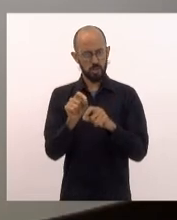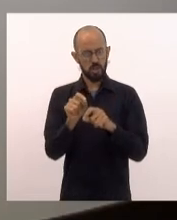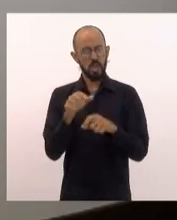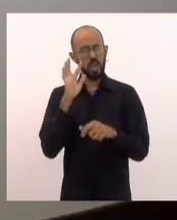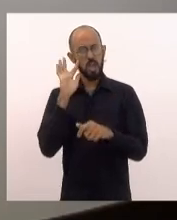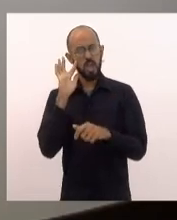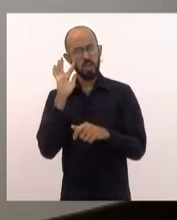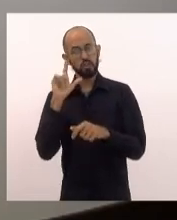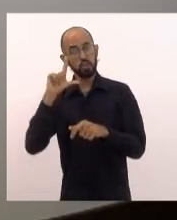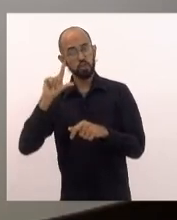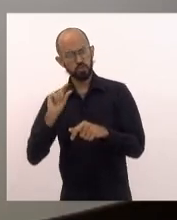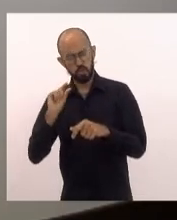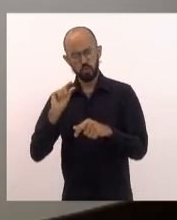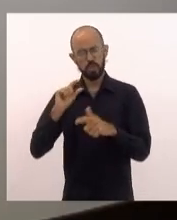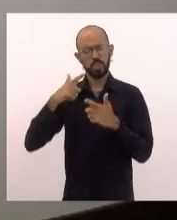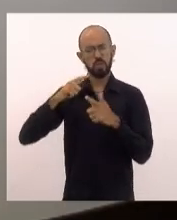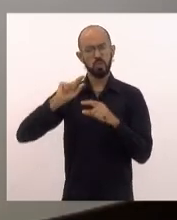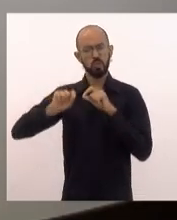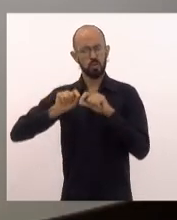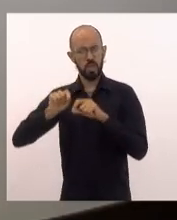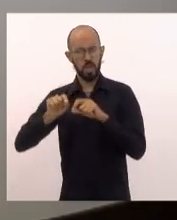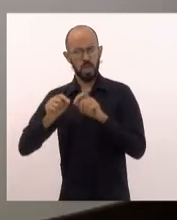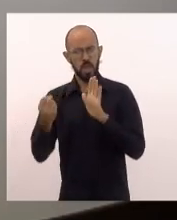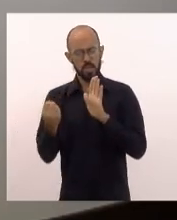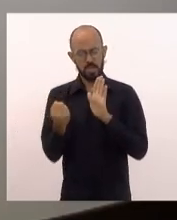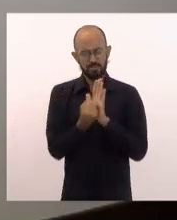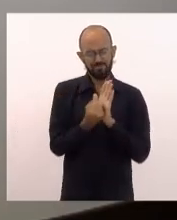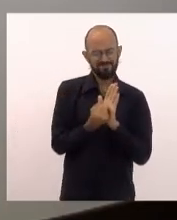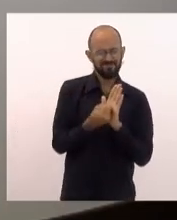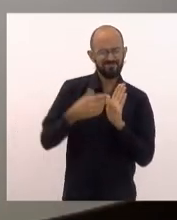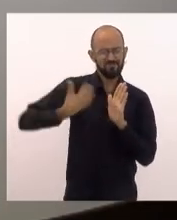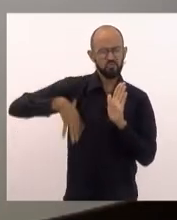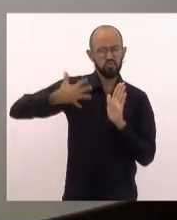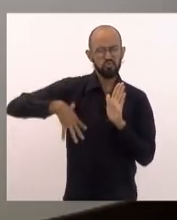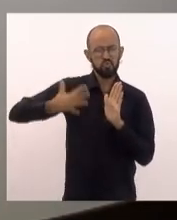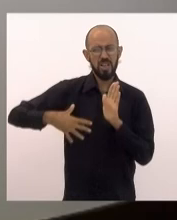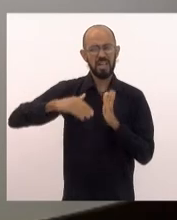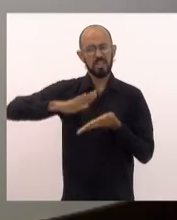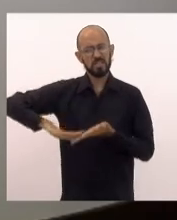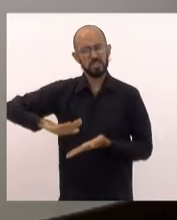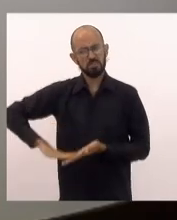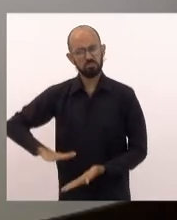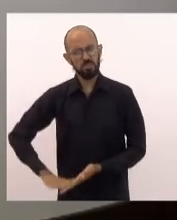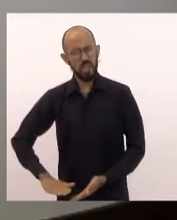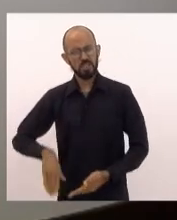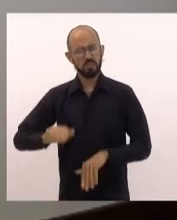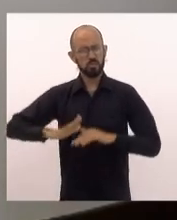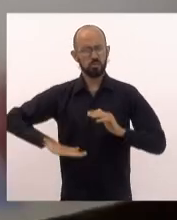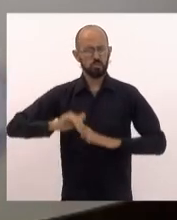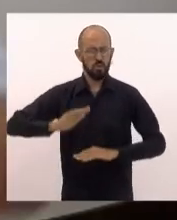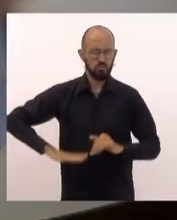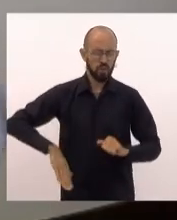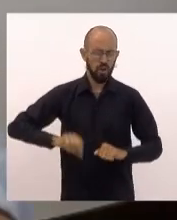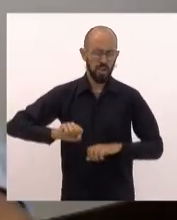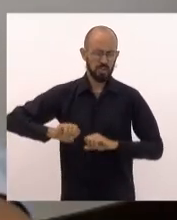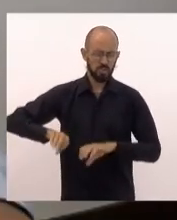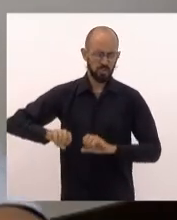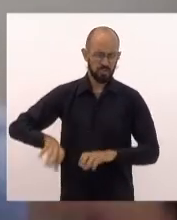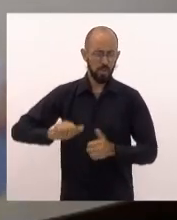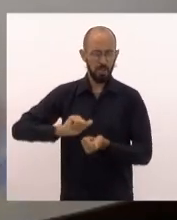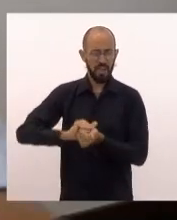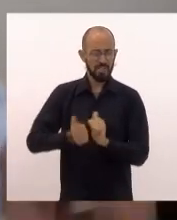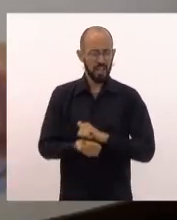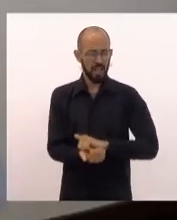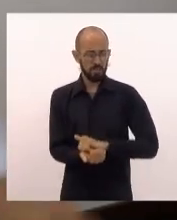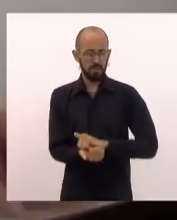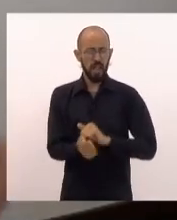né? Aplacar os impactos das despesas feitas pelos profissionais da educação para se adaptar